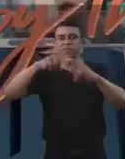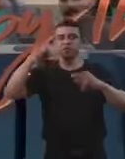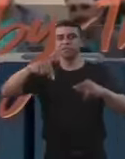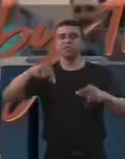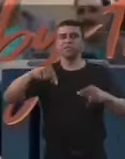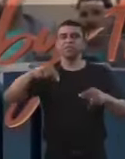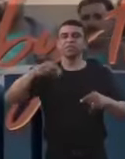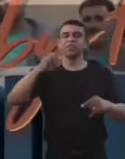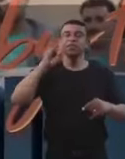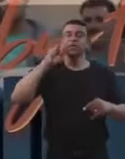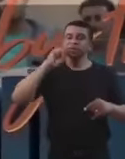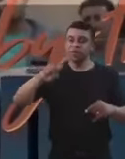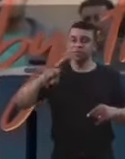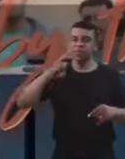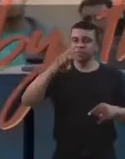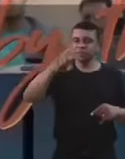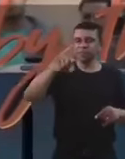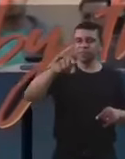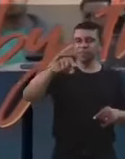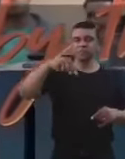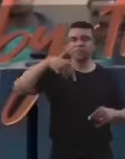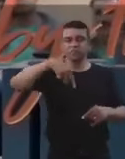você até ela.